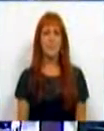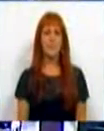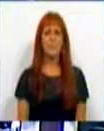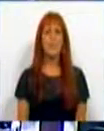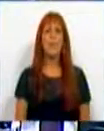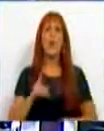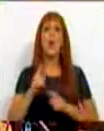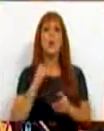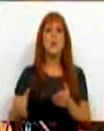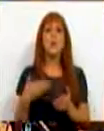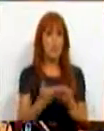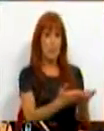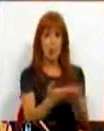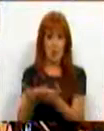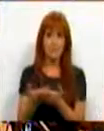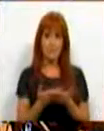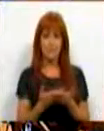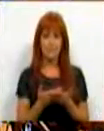Aquilo que me propõem...